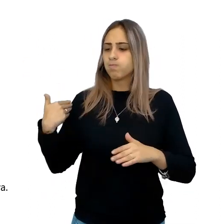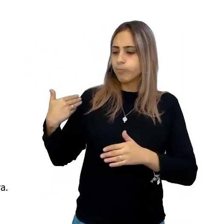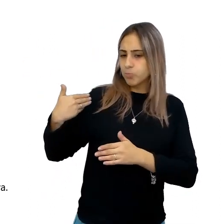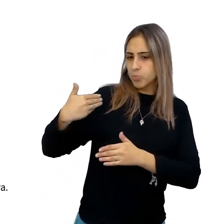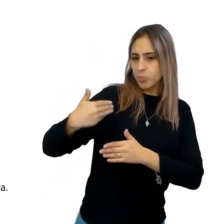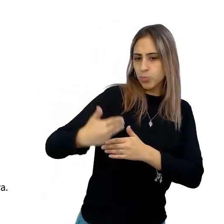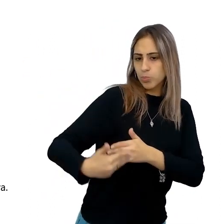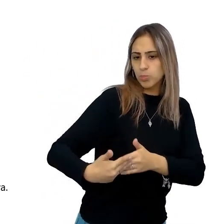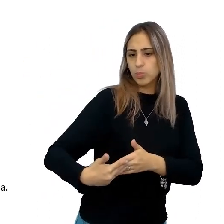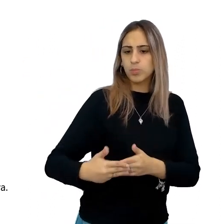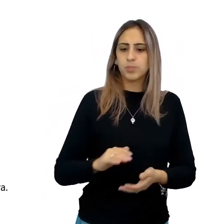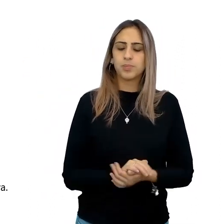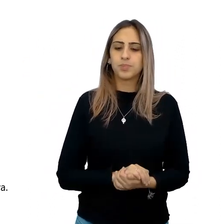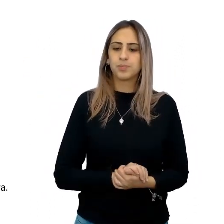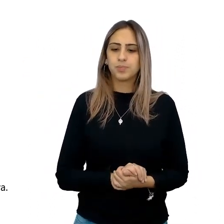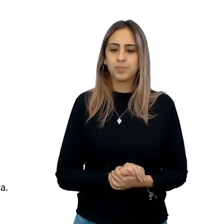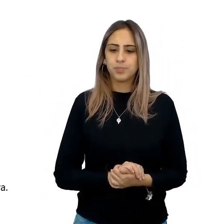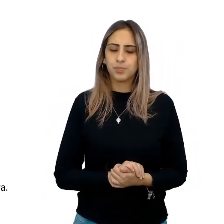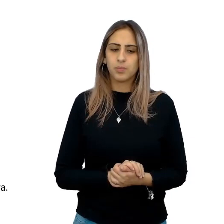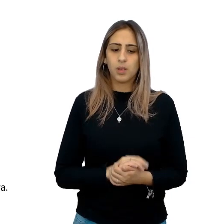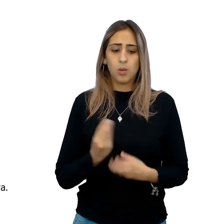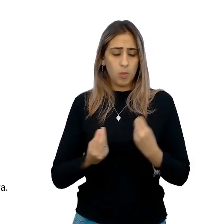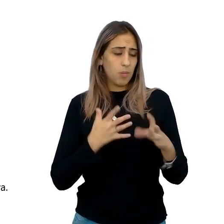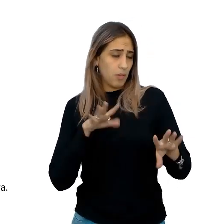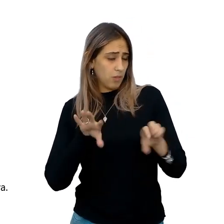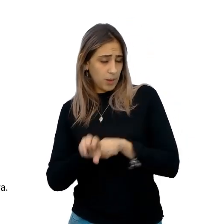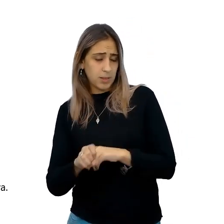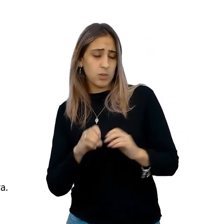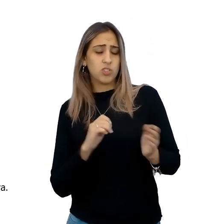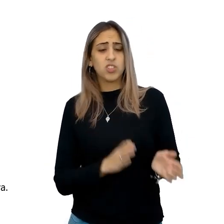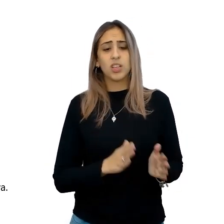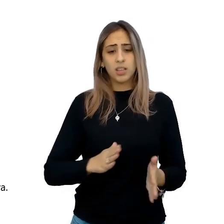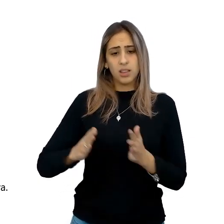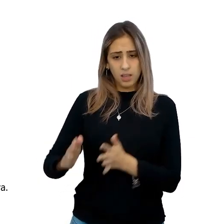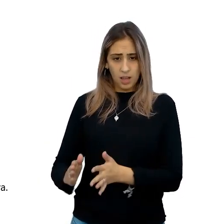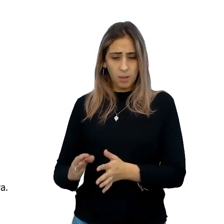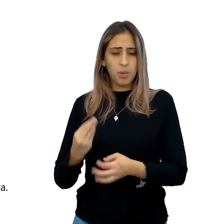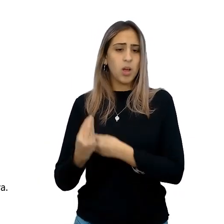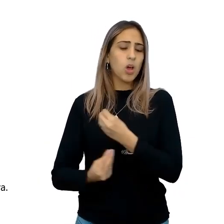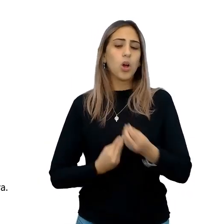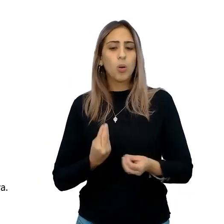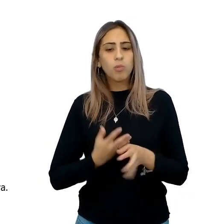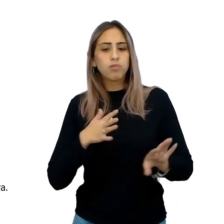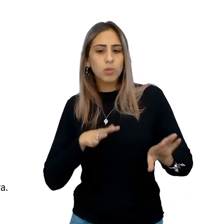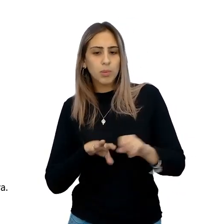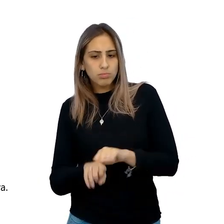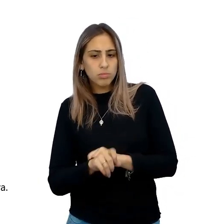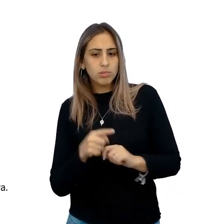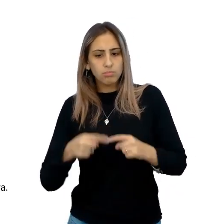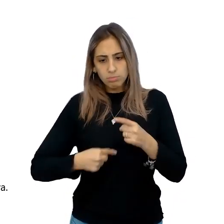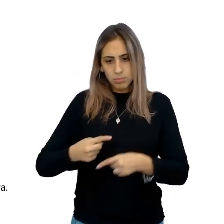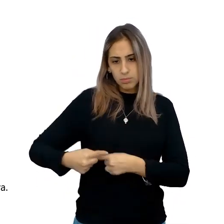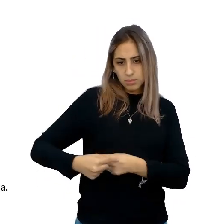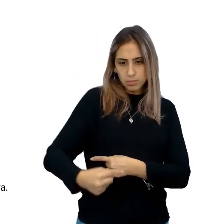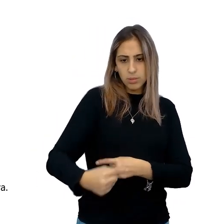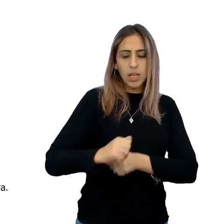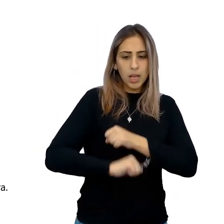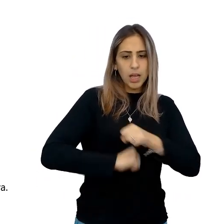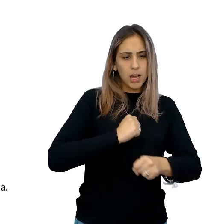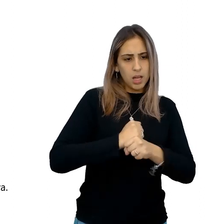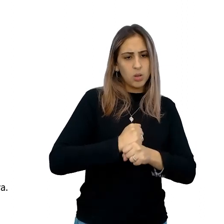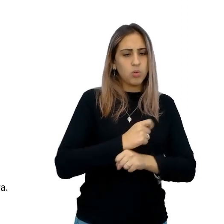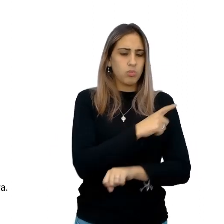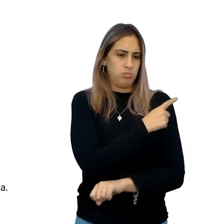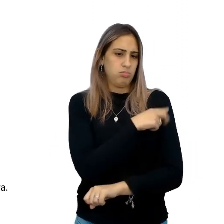longo da SA1, tanto na formação de etapa, que é hoje, como na formação da semana que vem de ano e série,